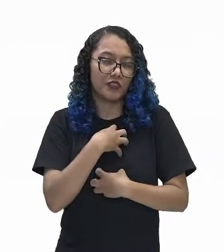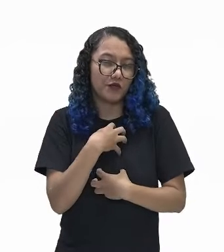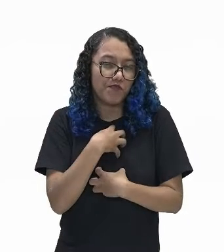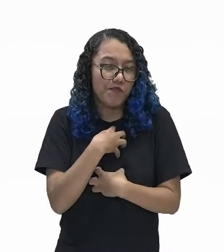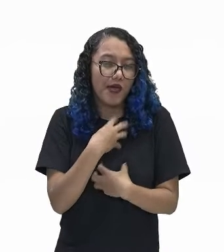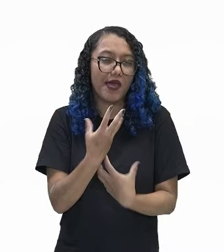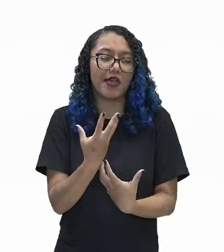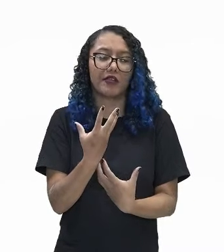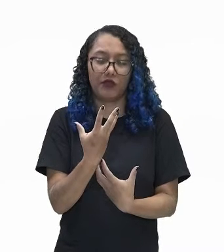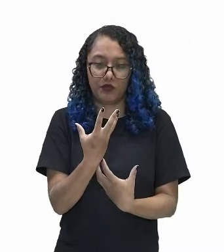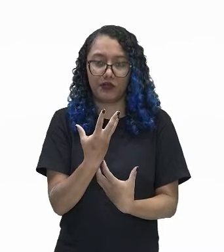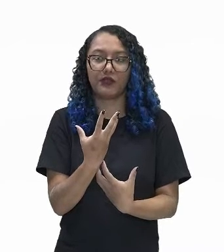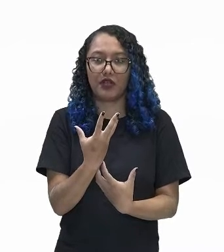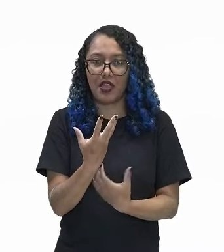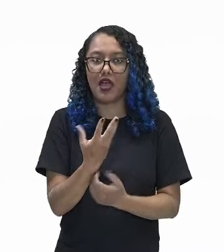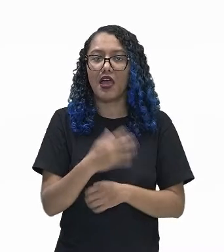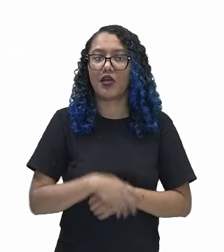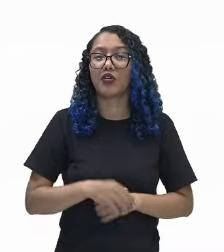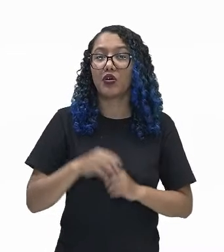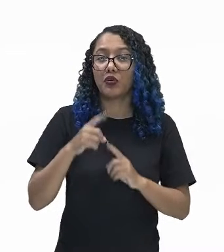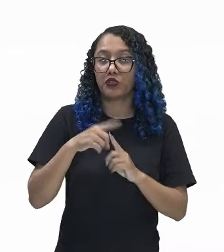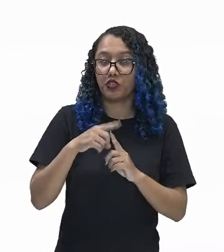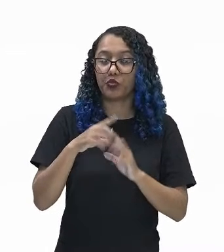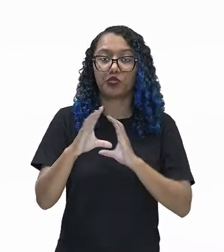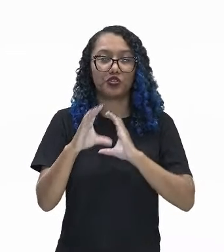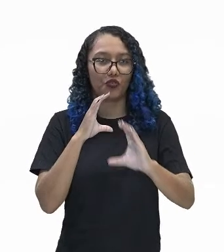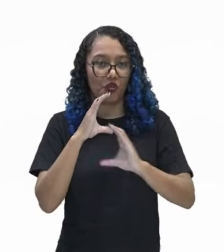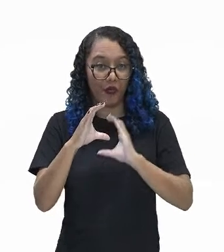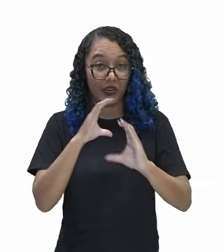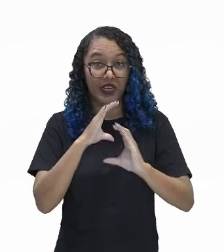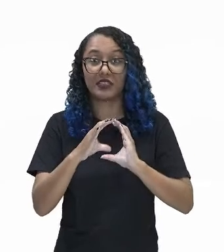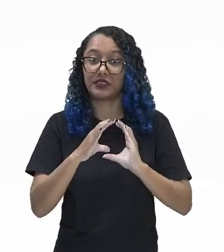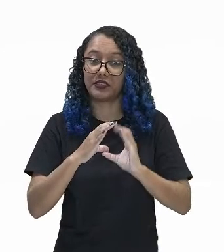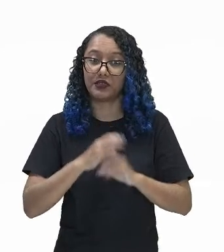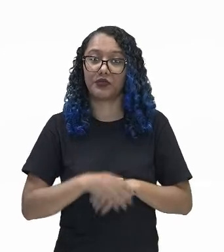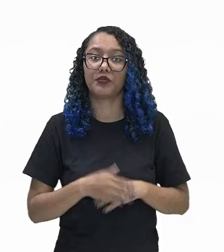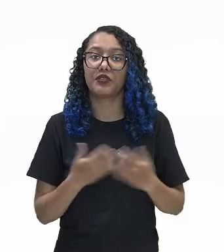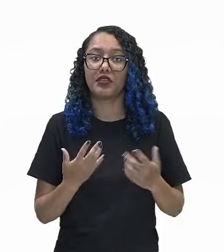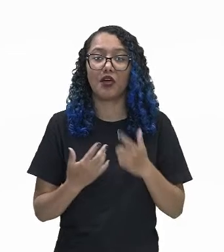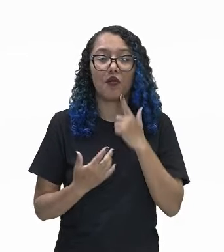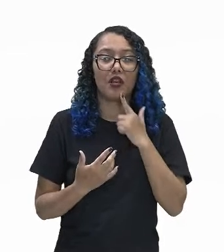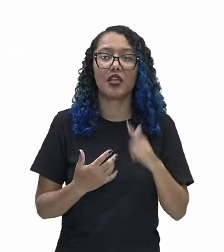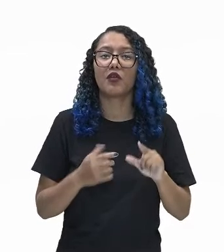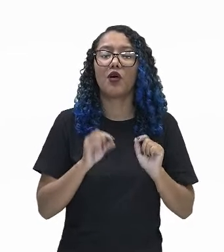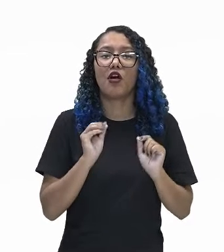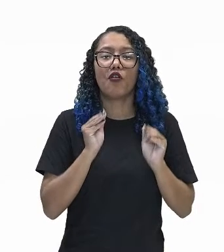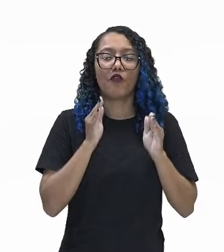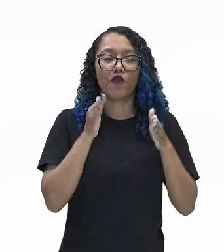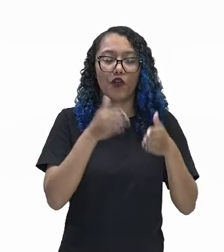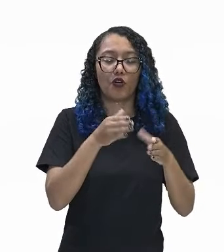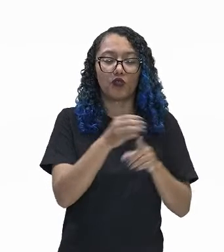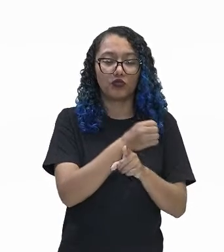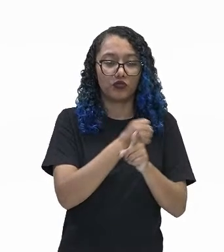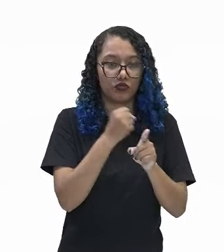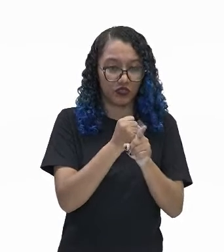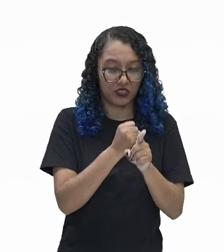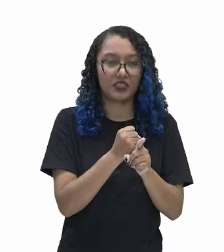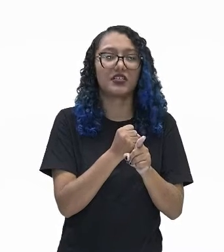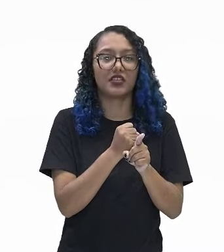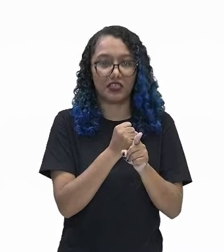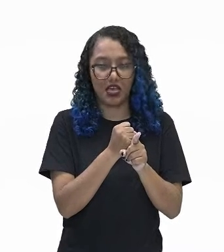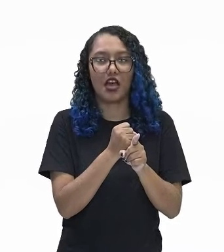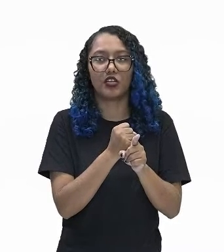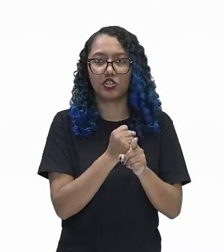gente se comunica. Então, quando a gente fala de língua, estamos falando da sociedade, né? Do Brasil como todo. Todo mundo fala a